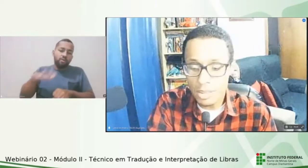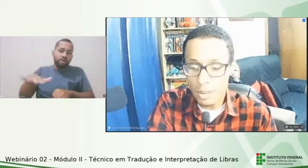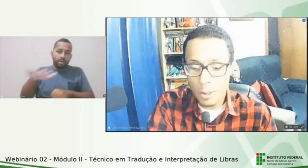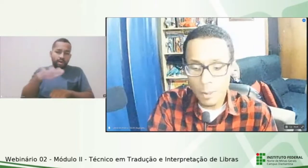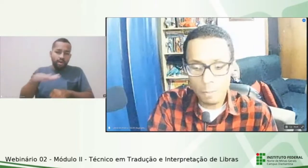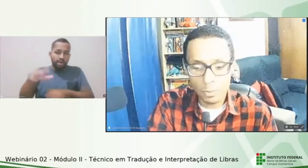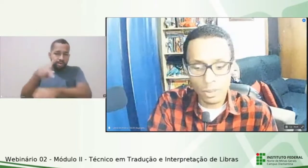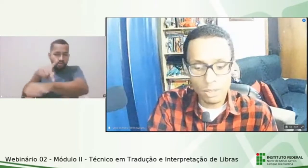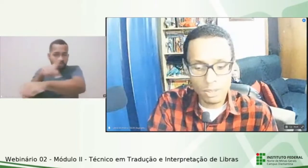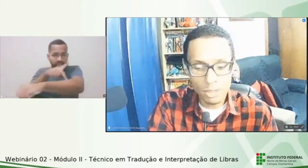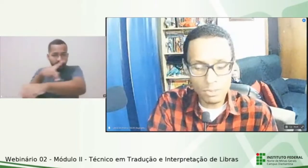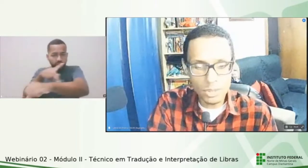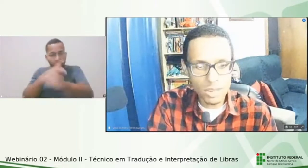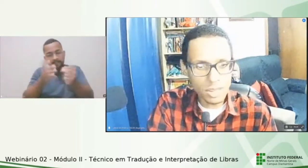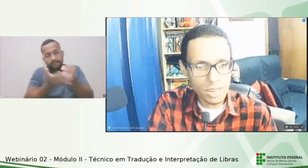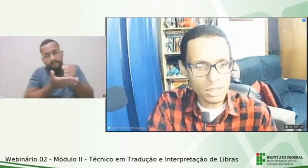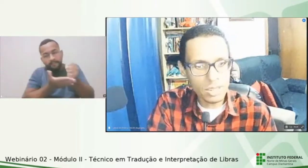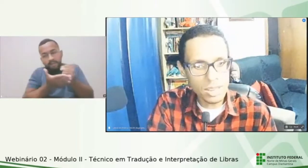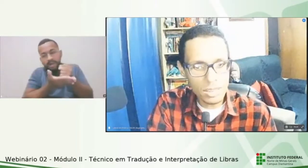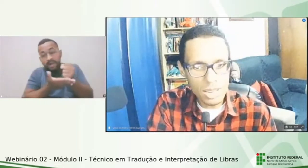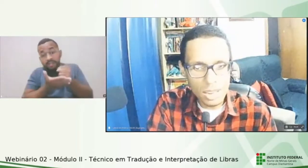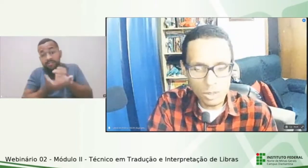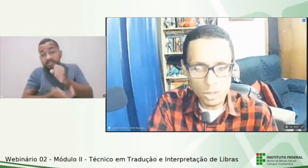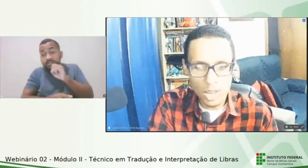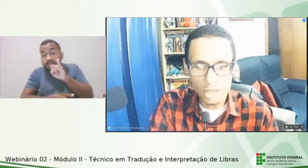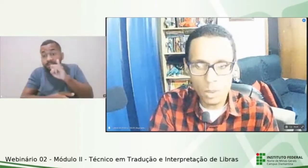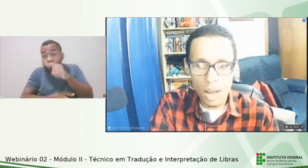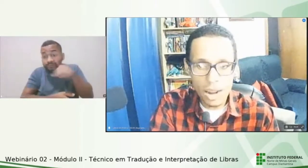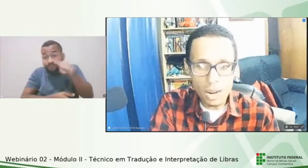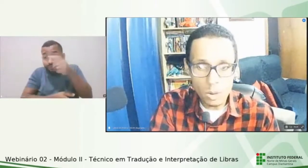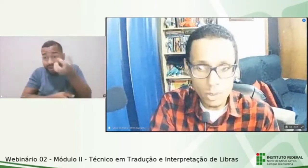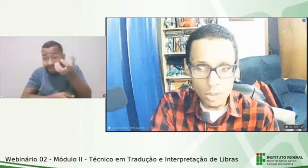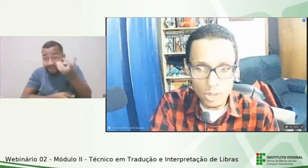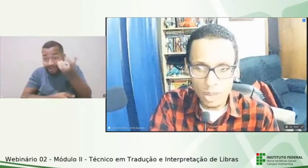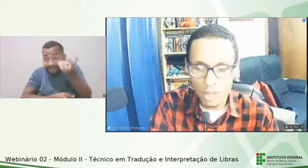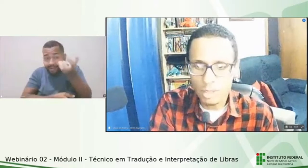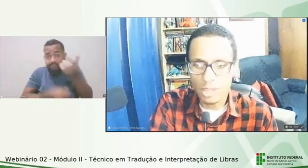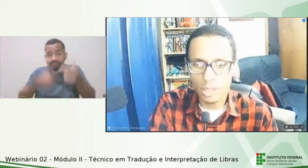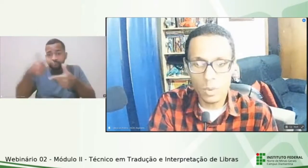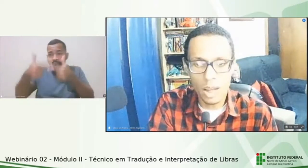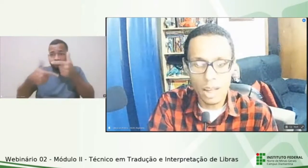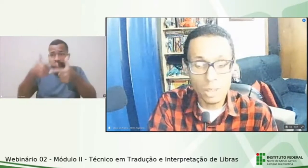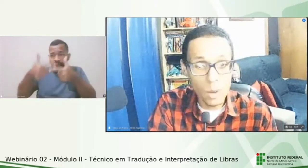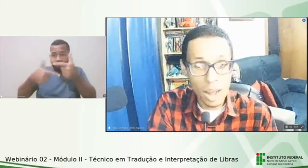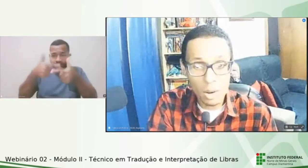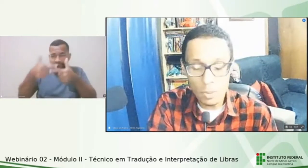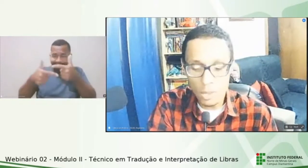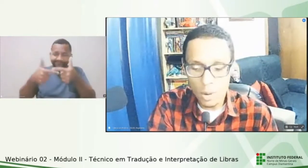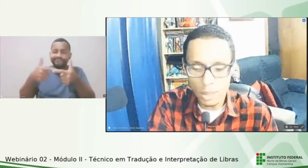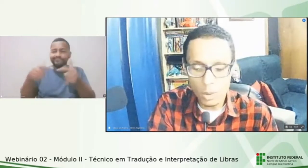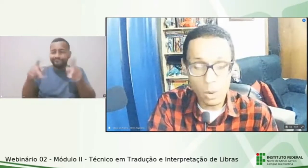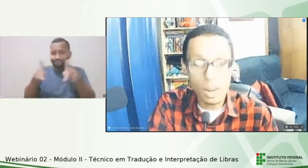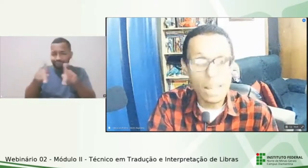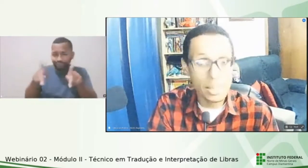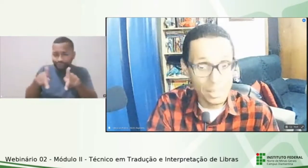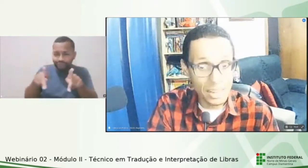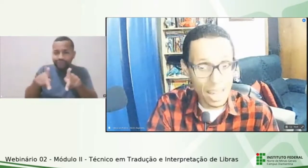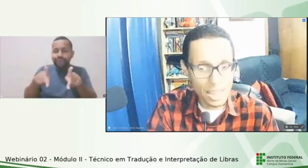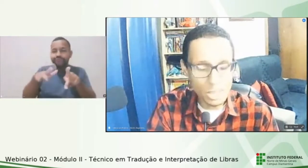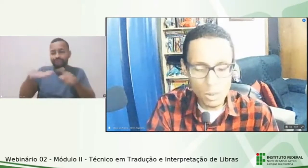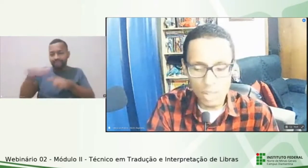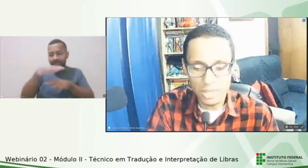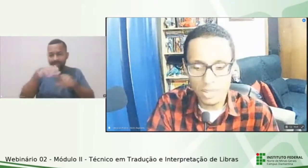base, se você tem esse desejo de atuar como docente, atuar como educador